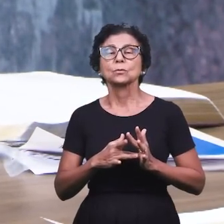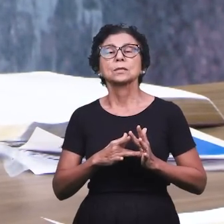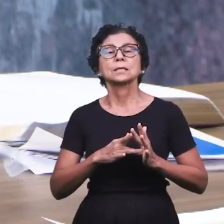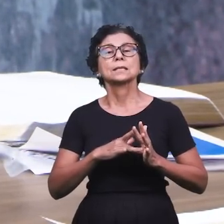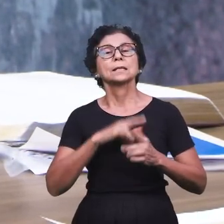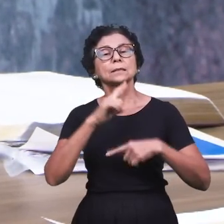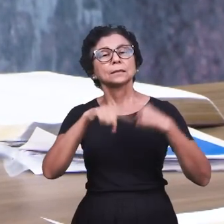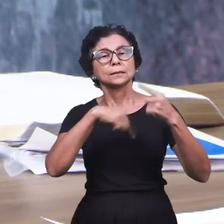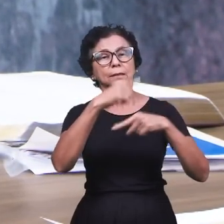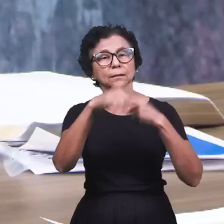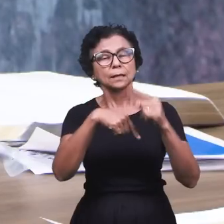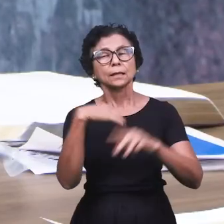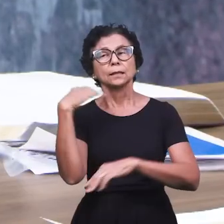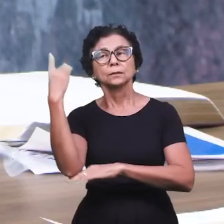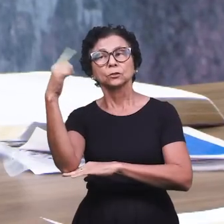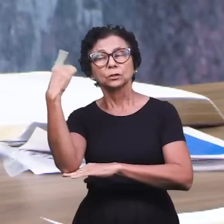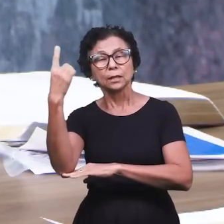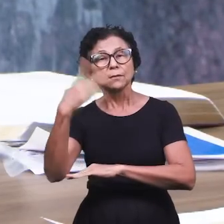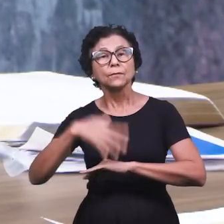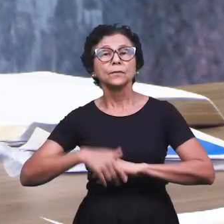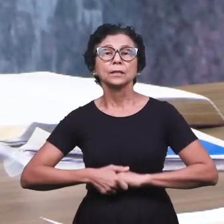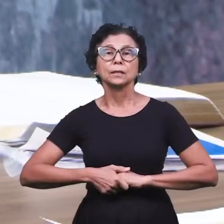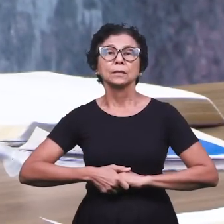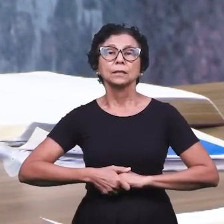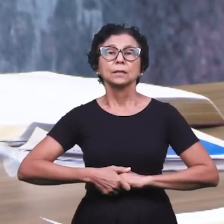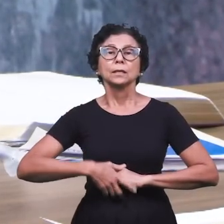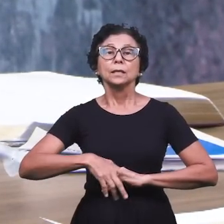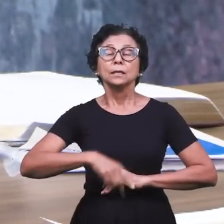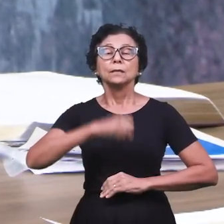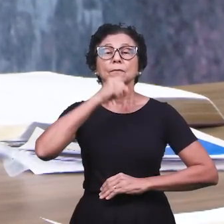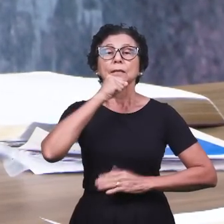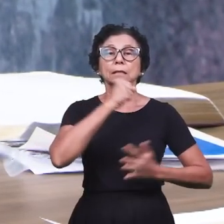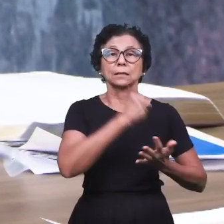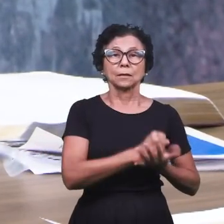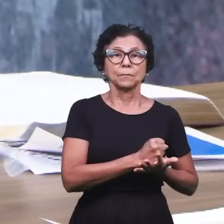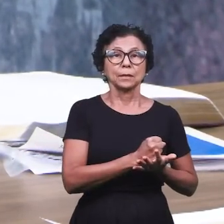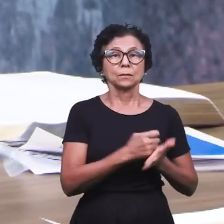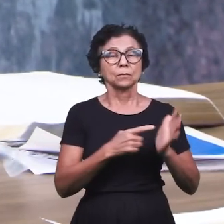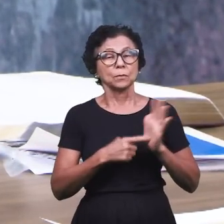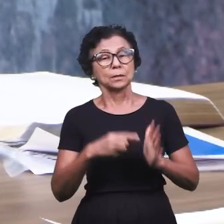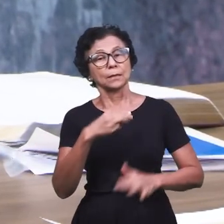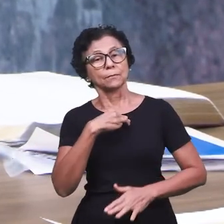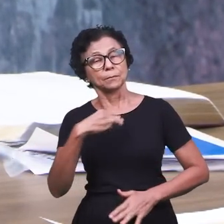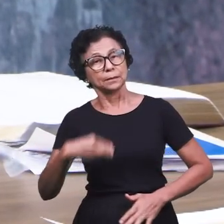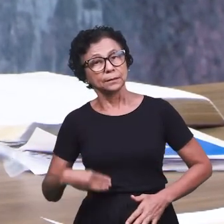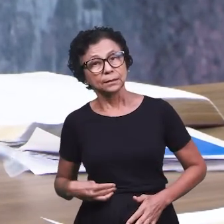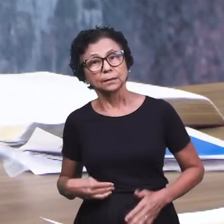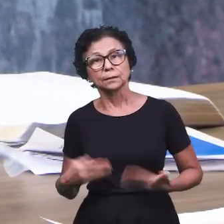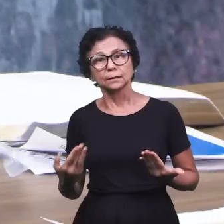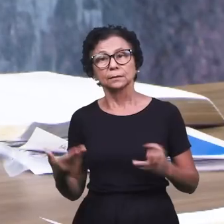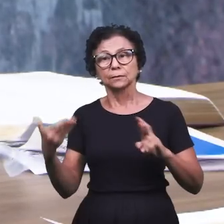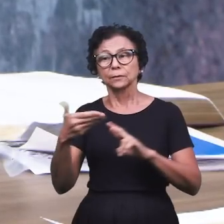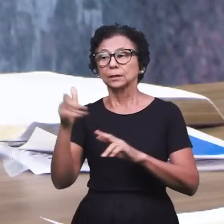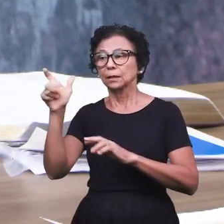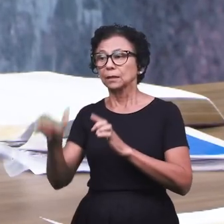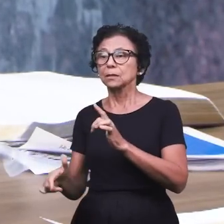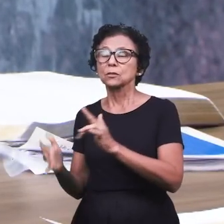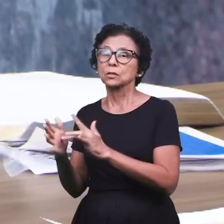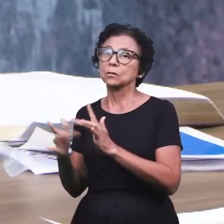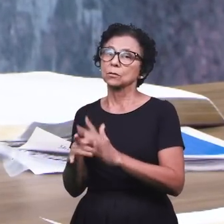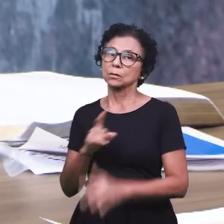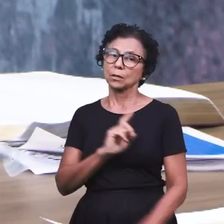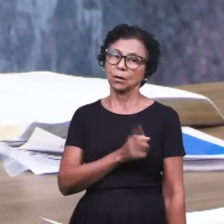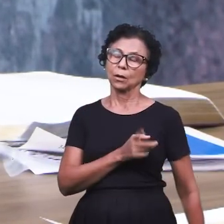o Messias profetizado nos textos do Velho Testamento, né? Por isso essa menção tão constante dele ao Antigo Testamento, para provar,